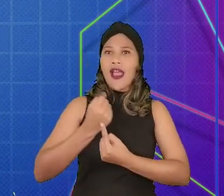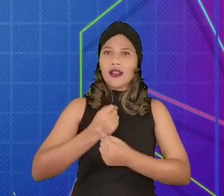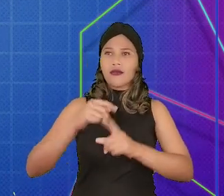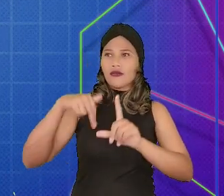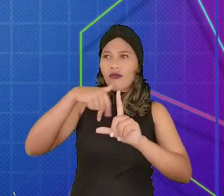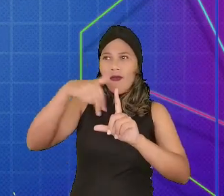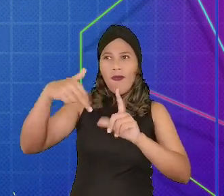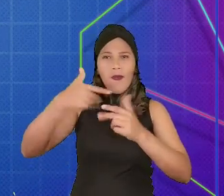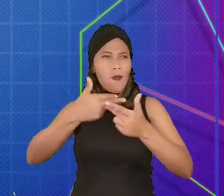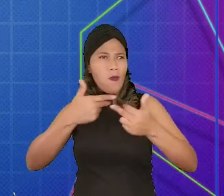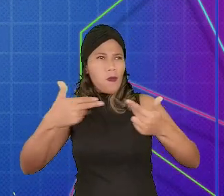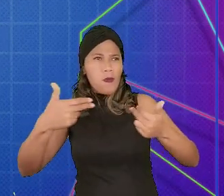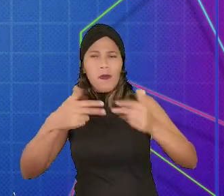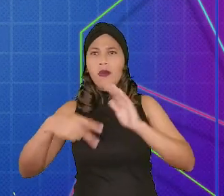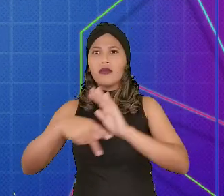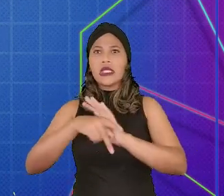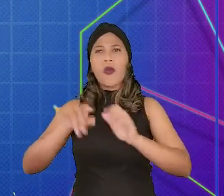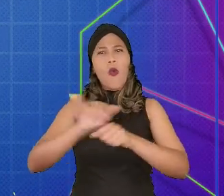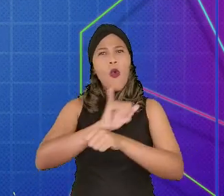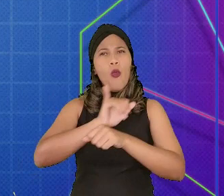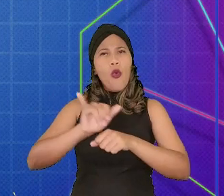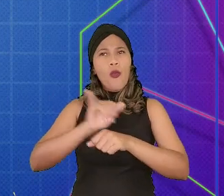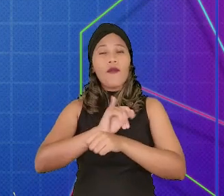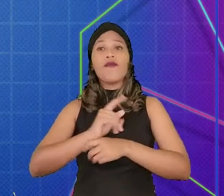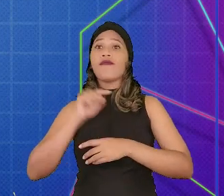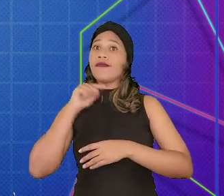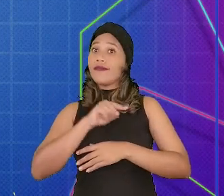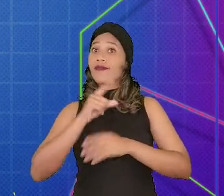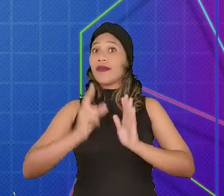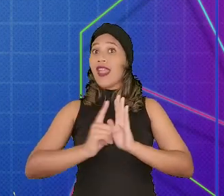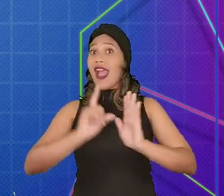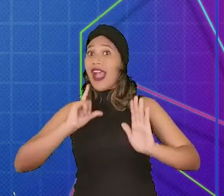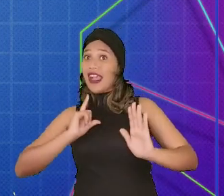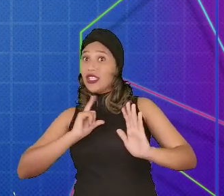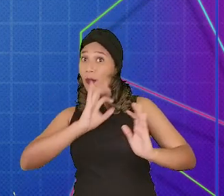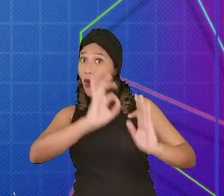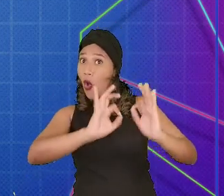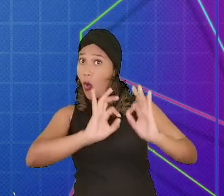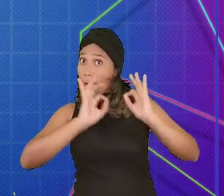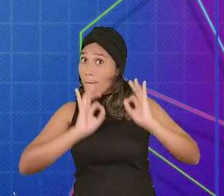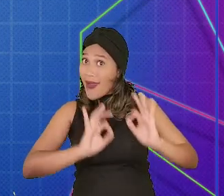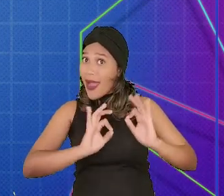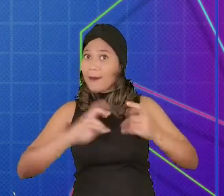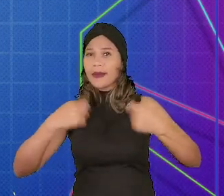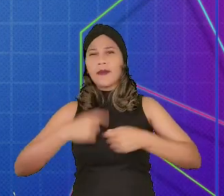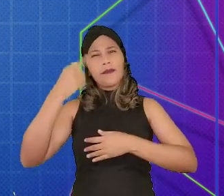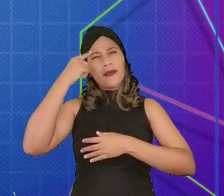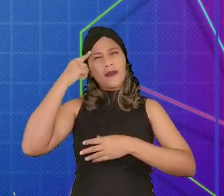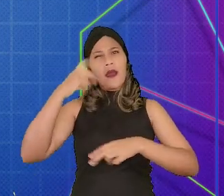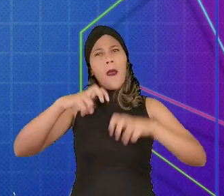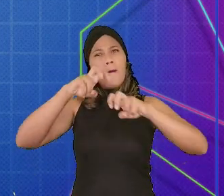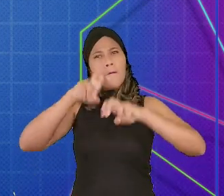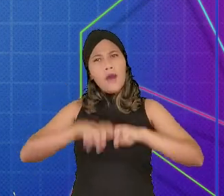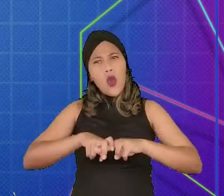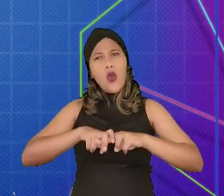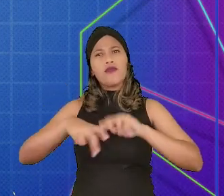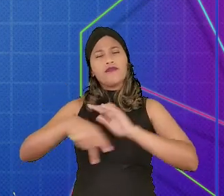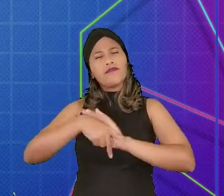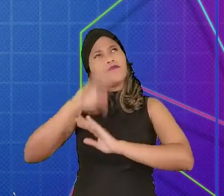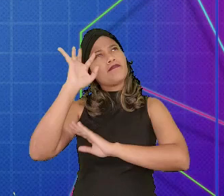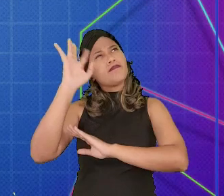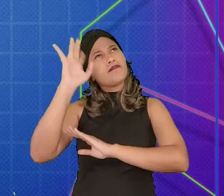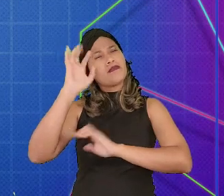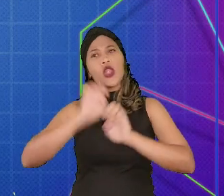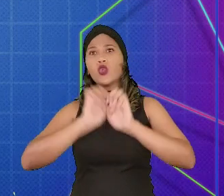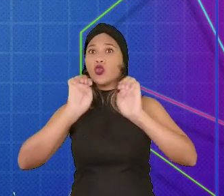produção, o level design e as mecânicas do jogo. Como essa parte vem antes da produção, é preciso pensar na estrutura do